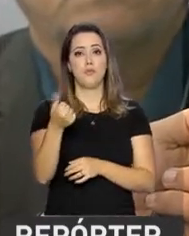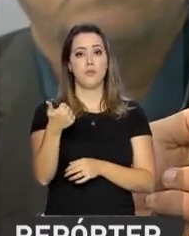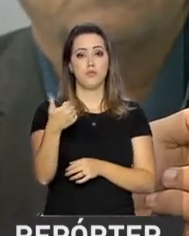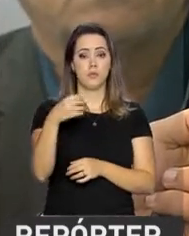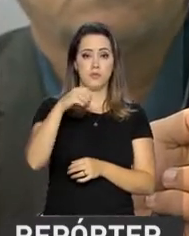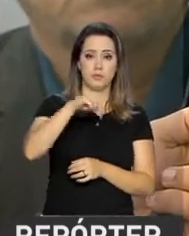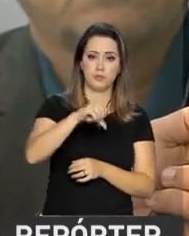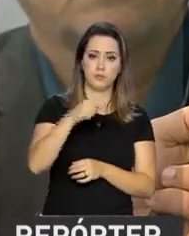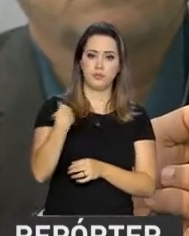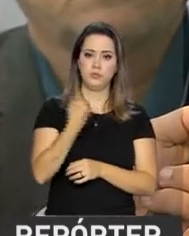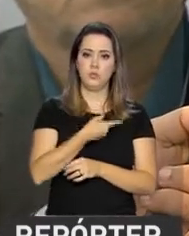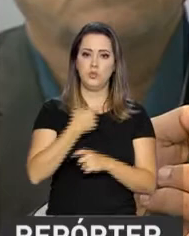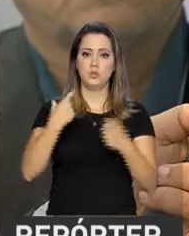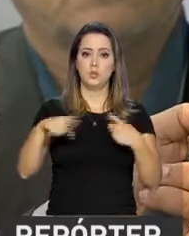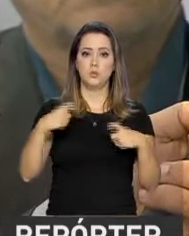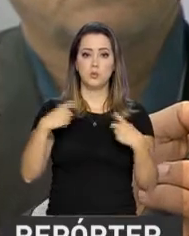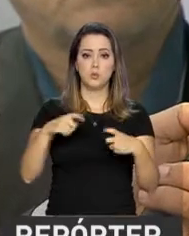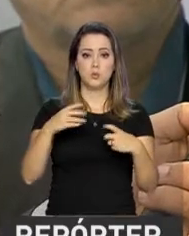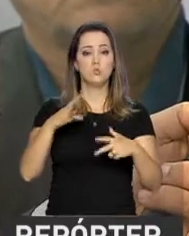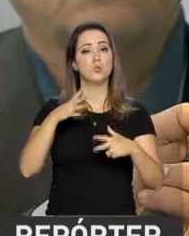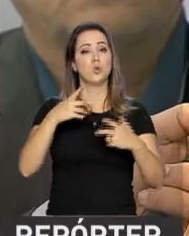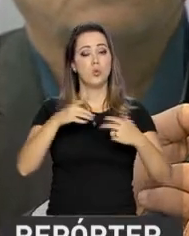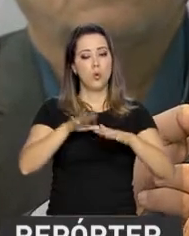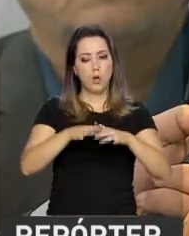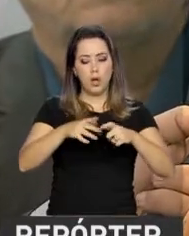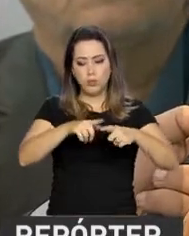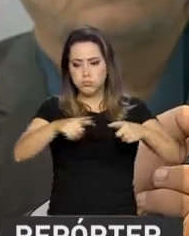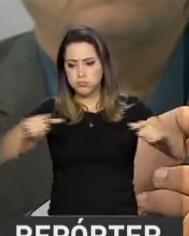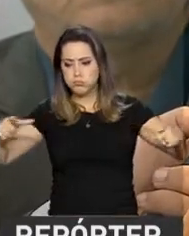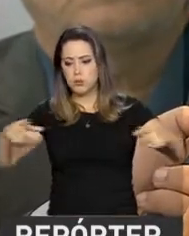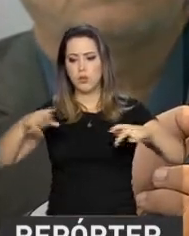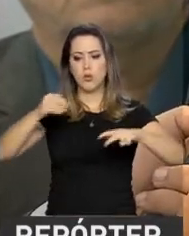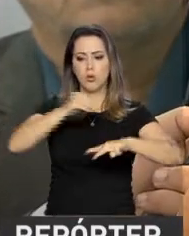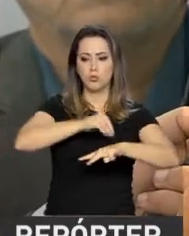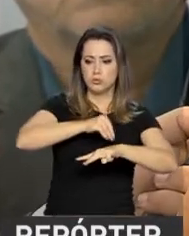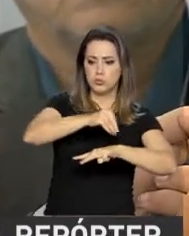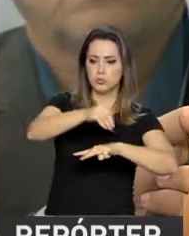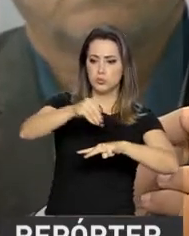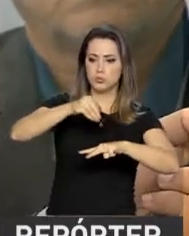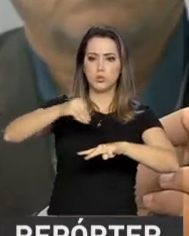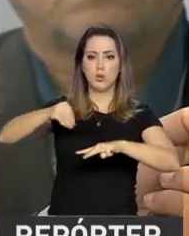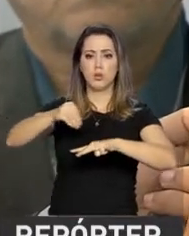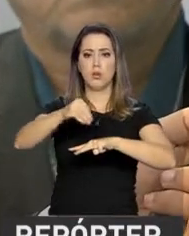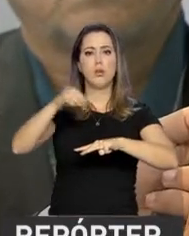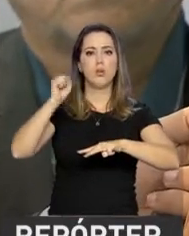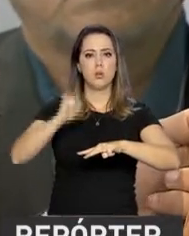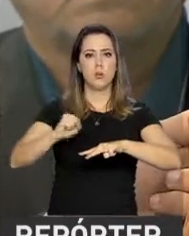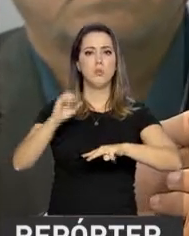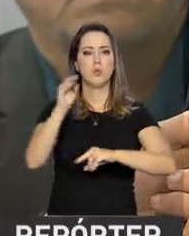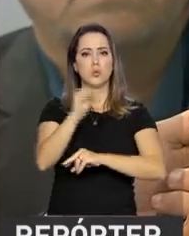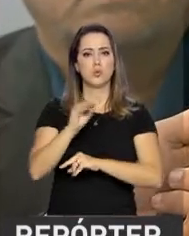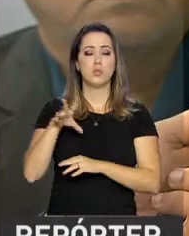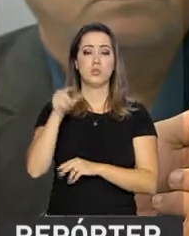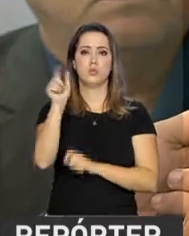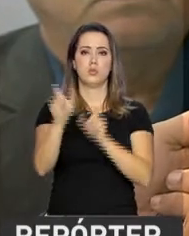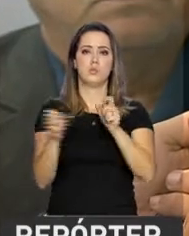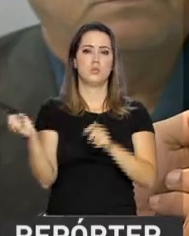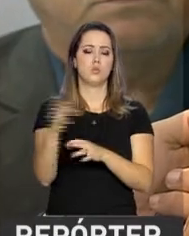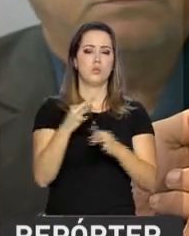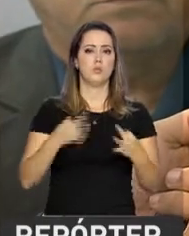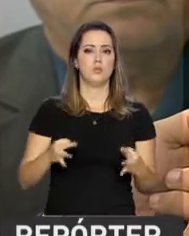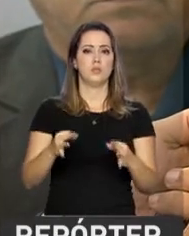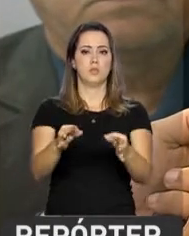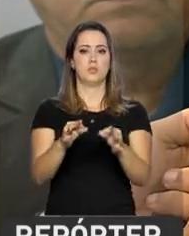nós teremos um parque instalado de radioterapia capaz de atender a todos e daí pra frente é utilizar novas tecnologias